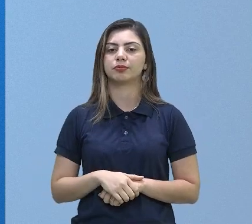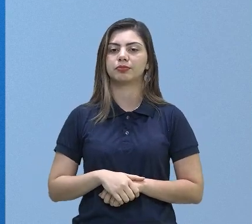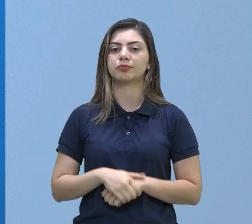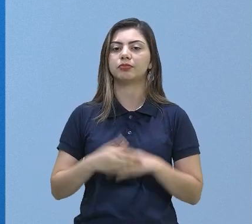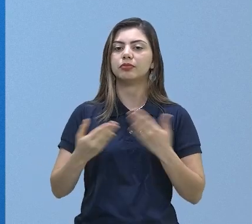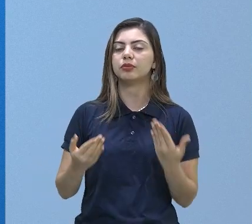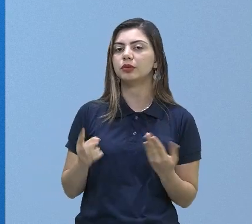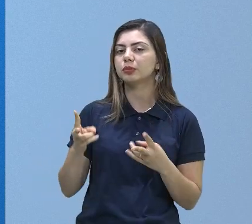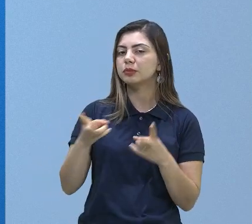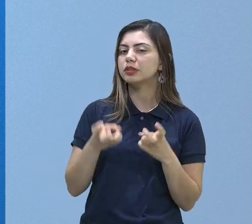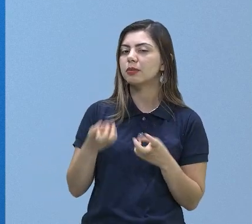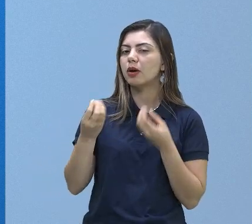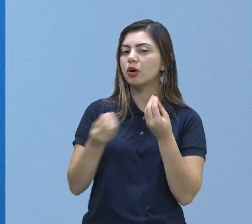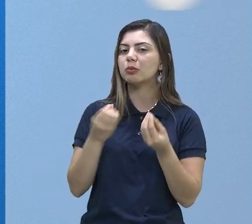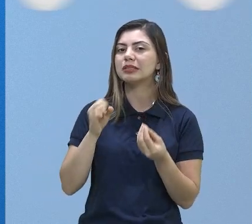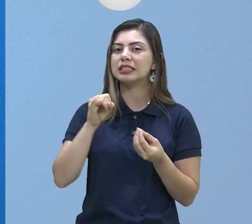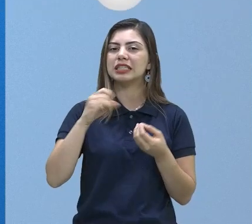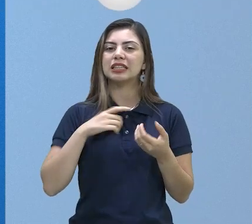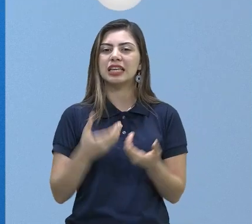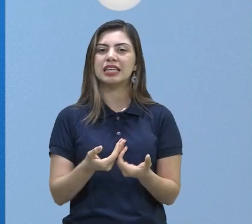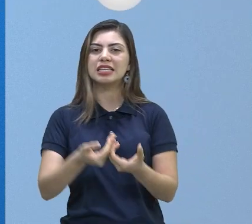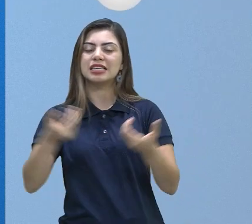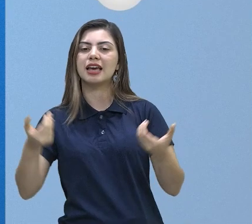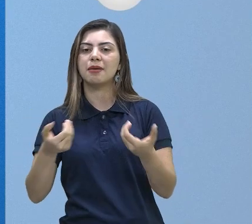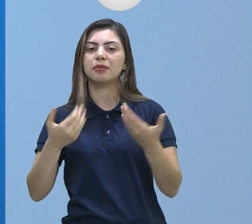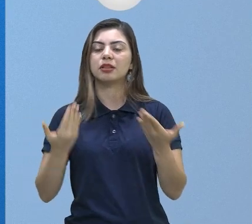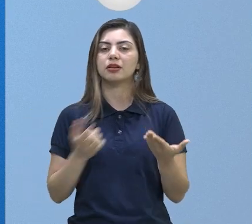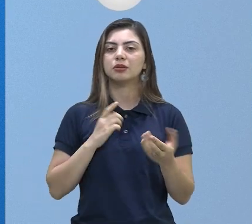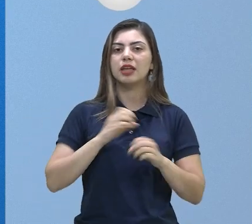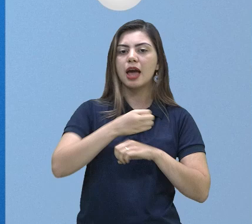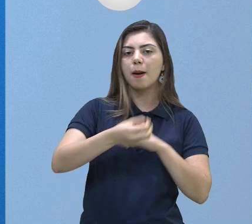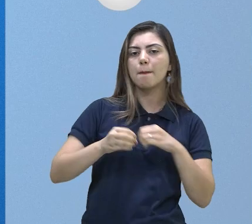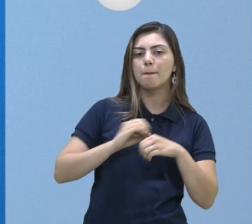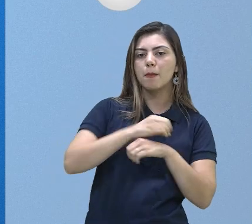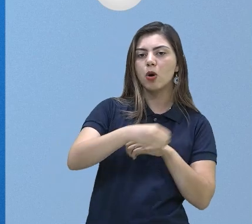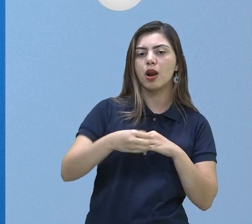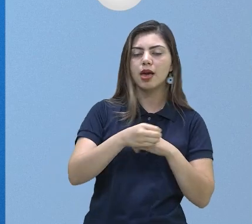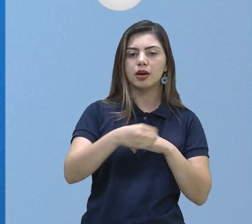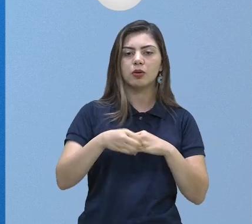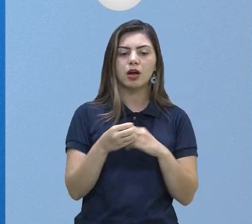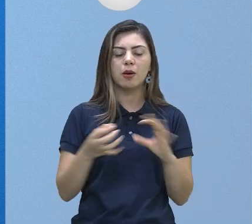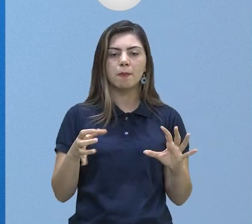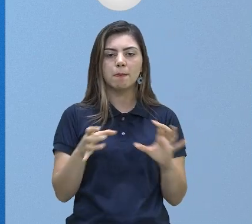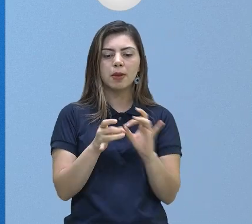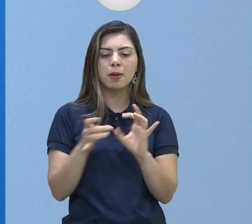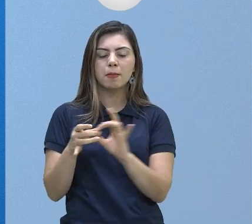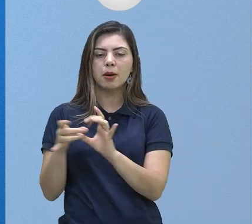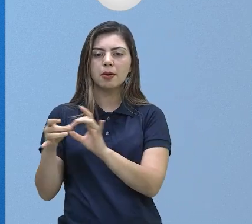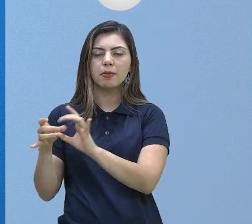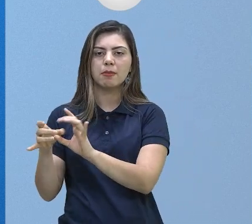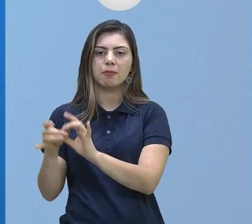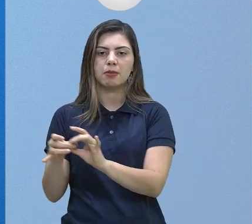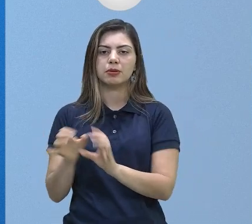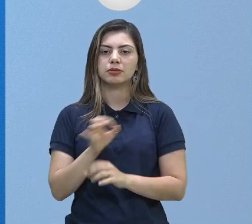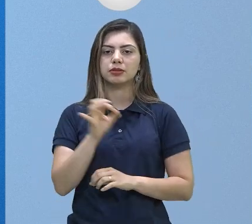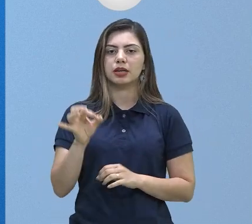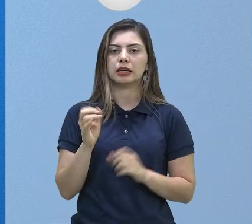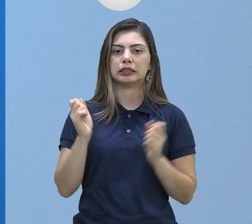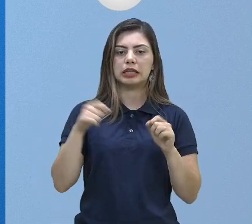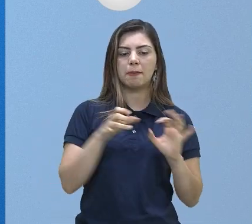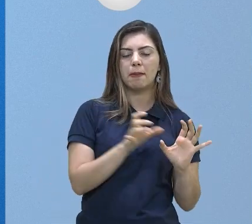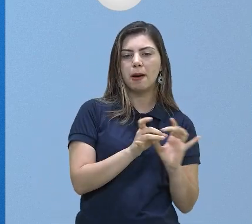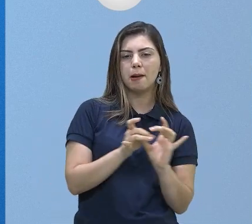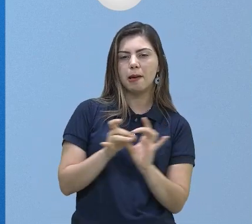a ligação dupla se rompe, moléculas adjacentes ligadas entre si para formar moléculas muito longas